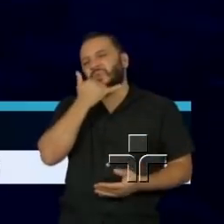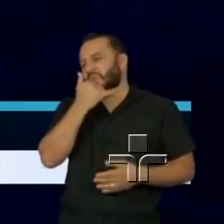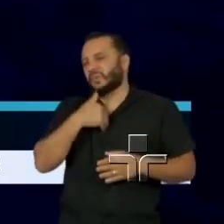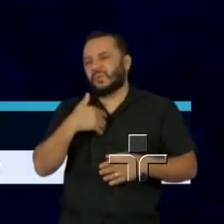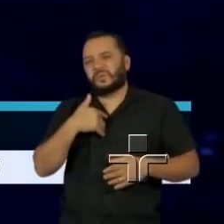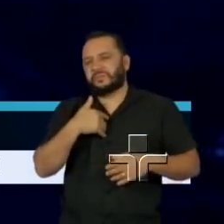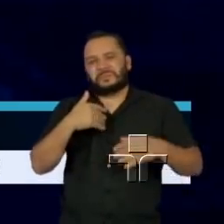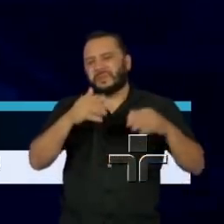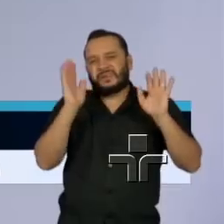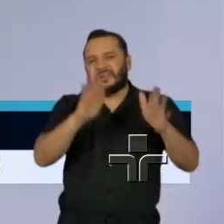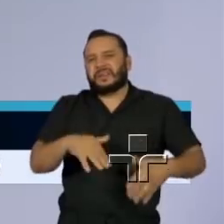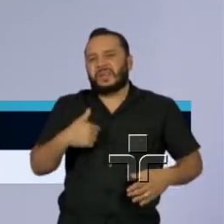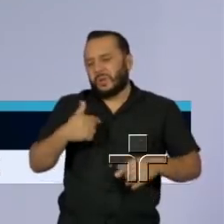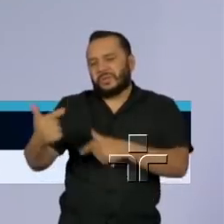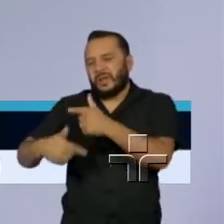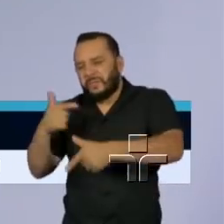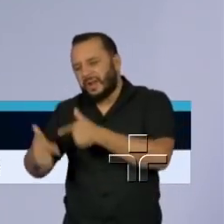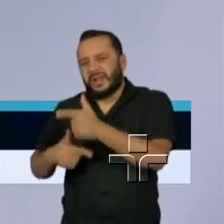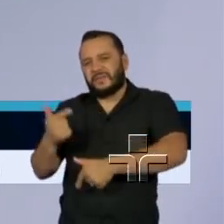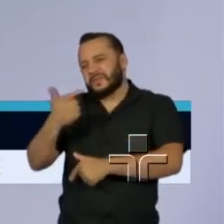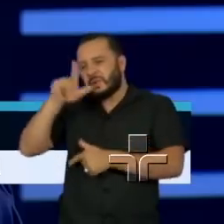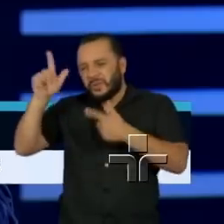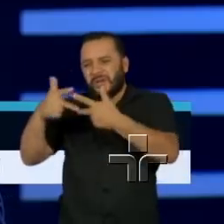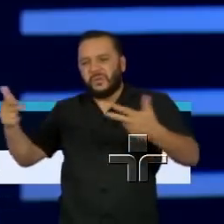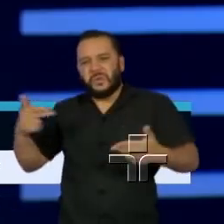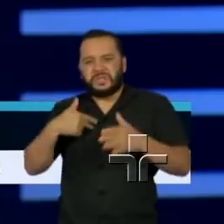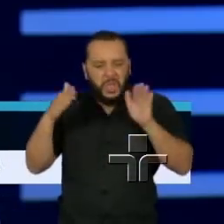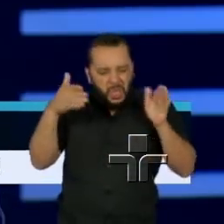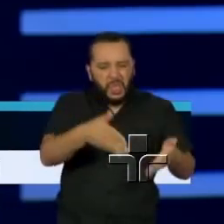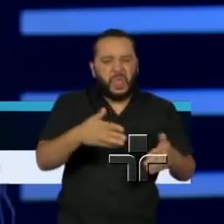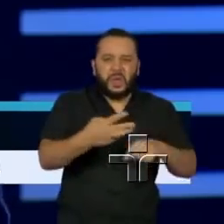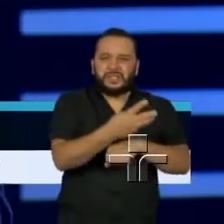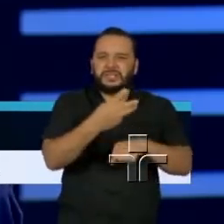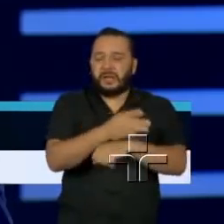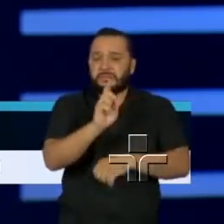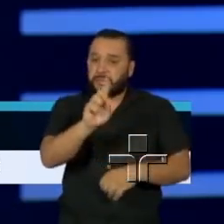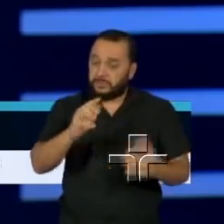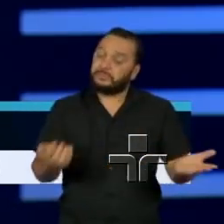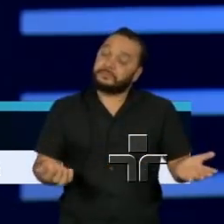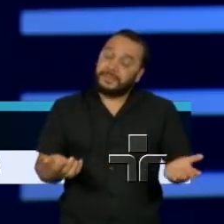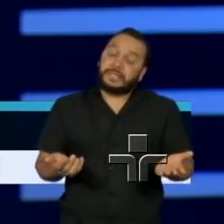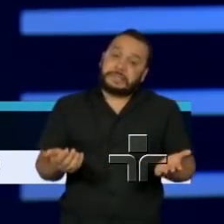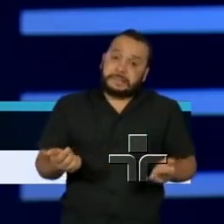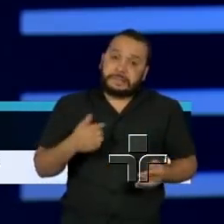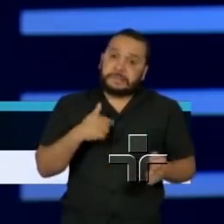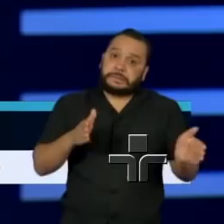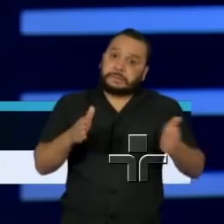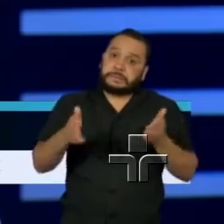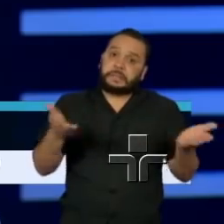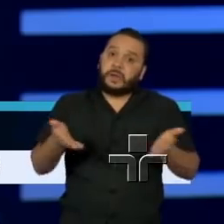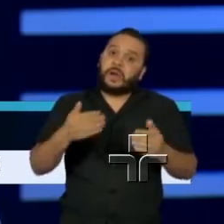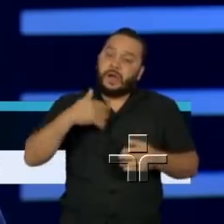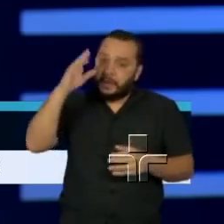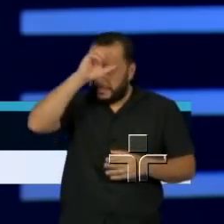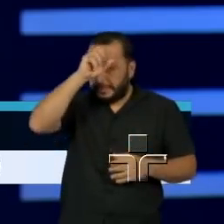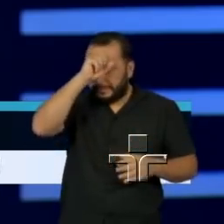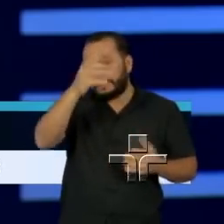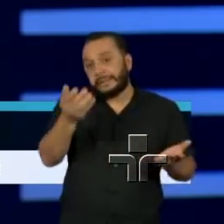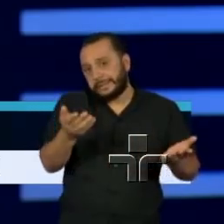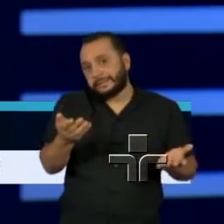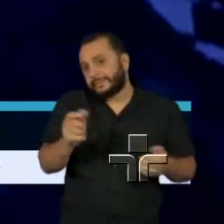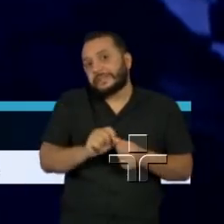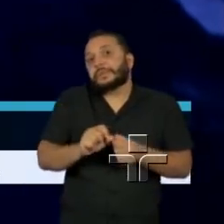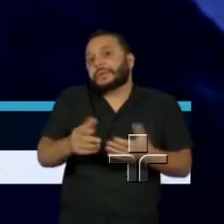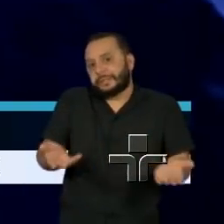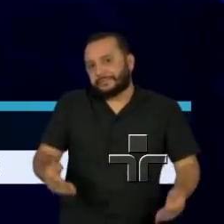do Flamengo. Então, é um negócio em excesso. Mas são os tempos contemporâneos, a gente tem de aprender a conviver com isso. Fazer o quê, né?